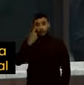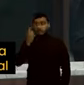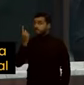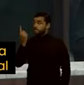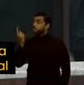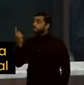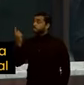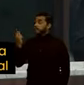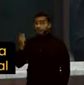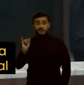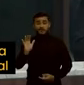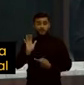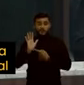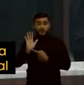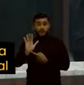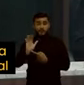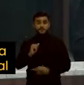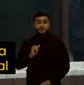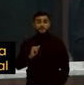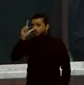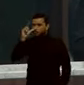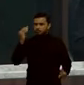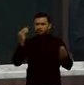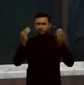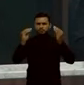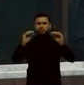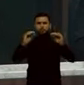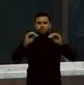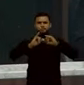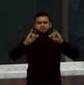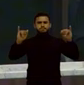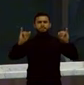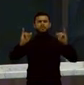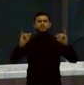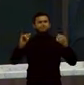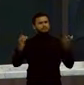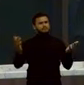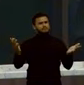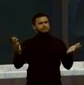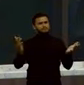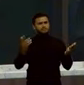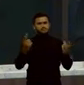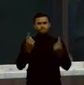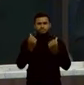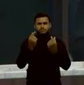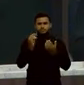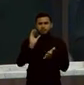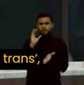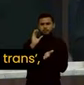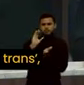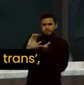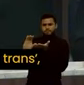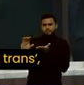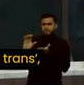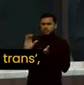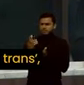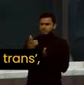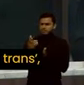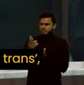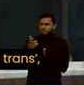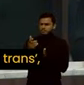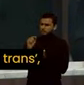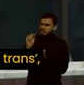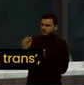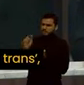Fortaleza anuncia em seu diário oficial a respeito de um projeto que promove